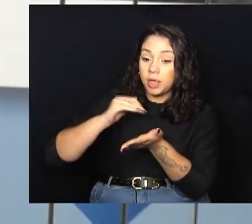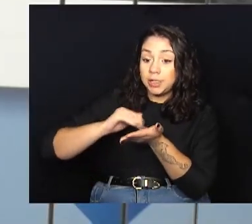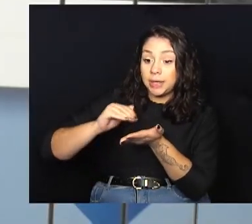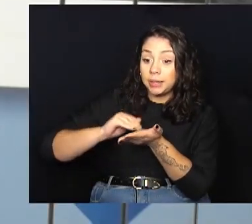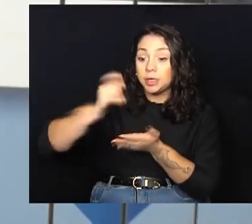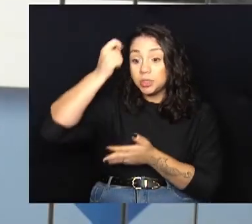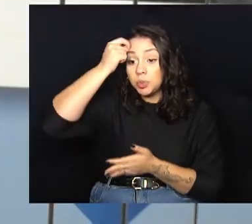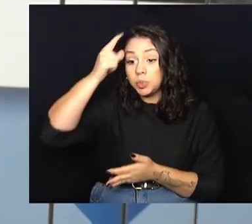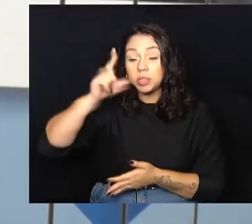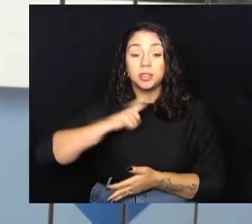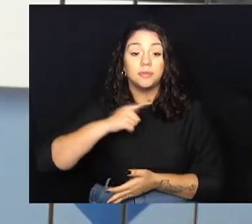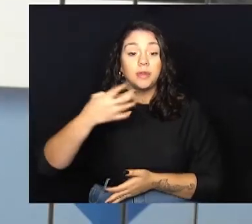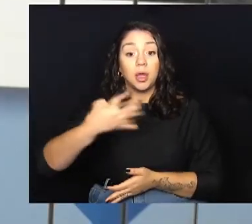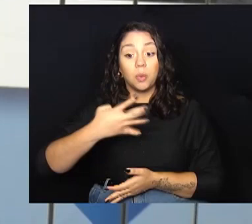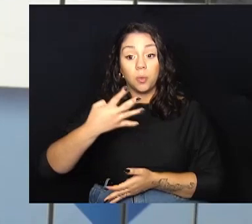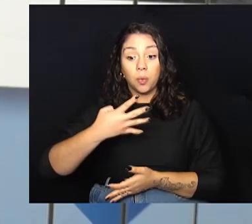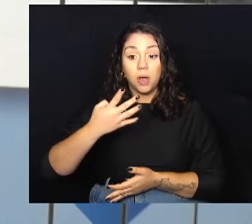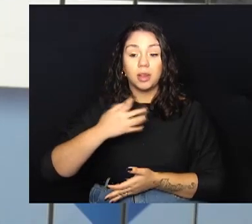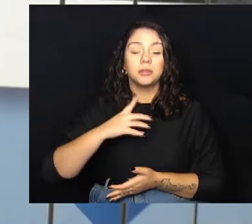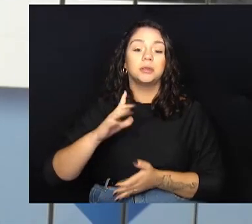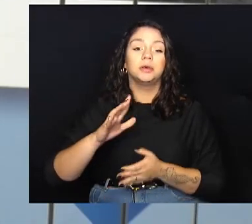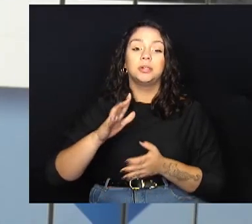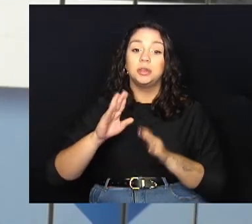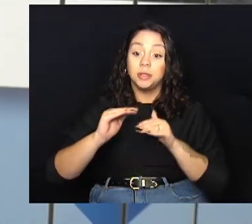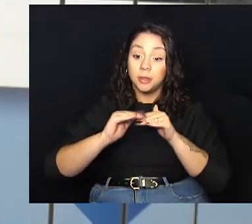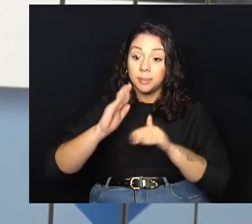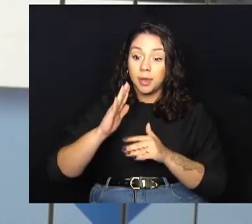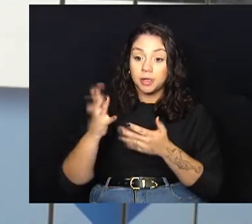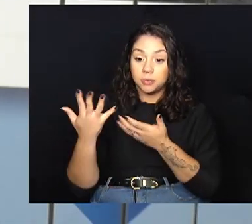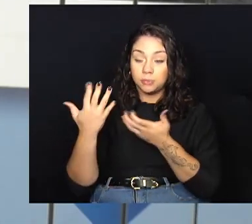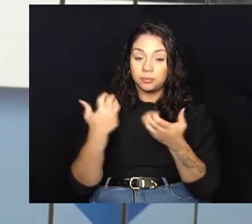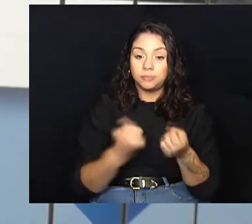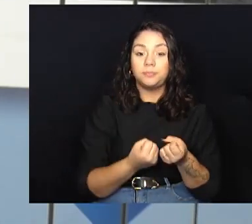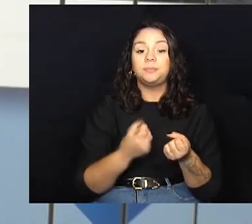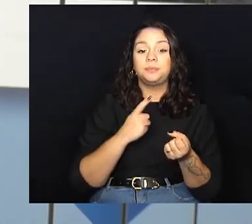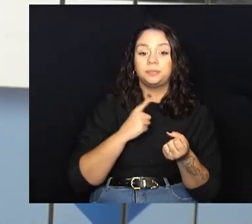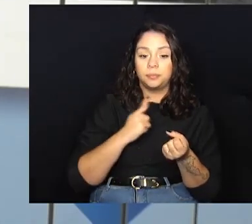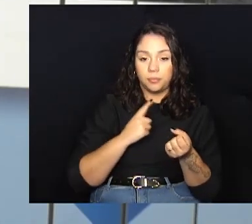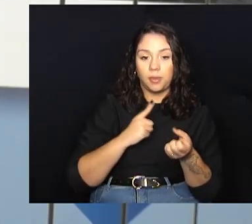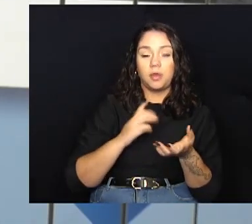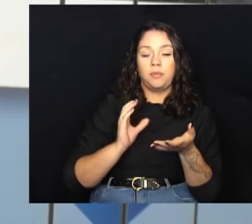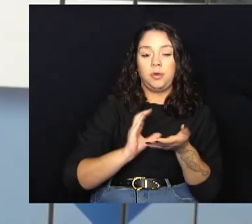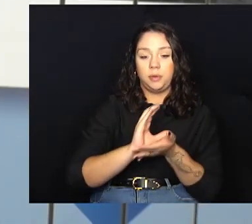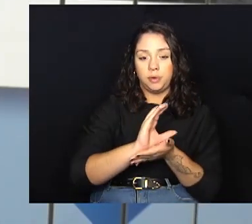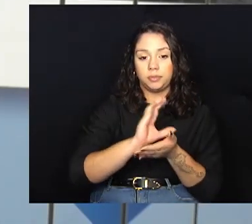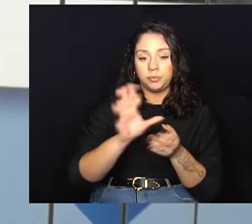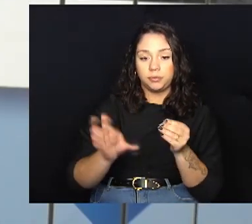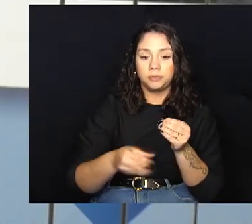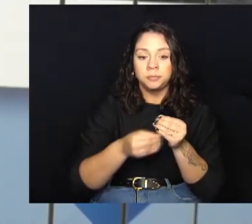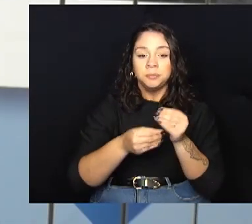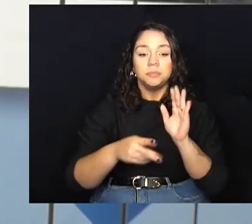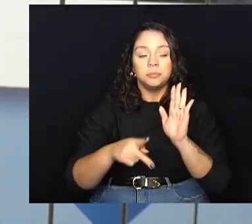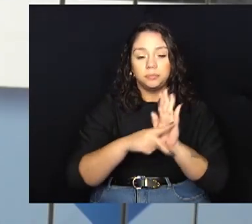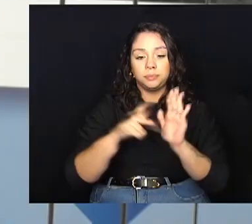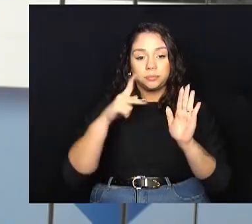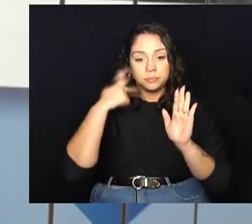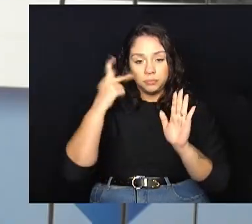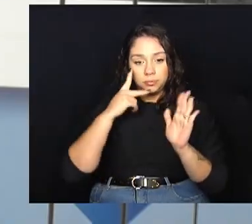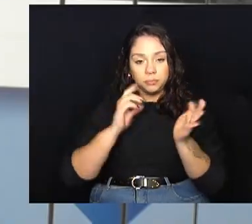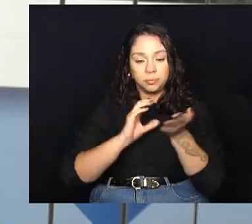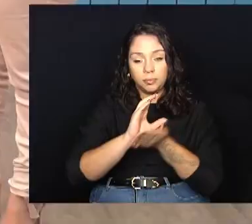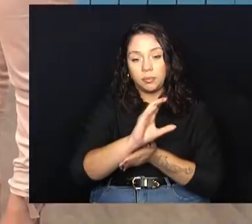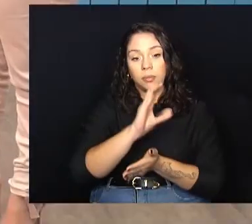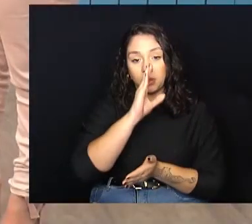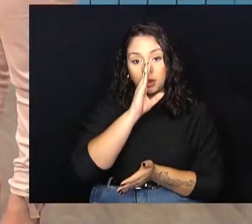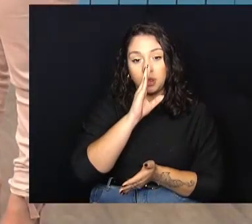cultura foi a quarta que mais recebeu recursos vindos dessas emendas protocoladas pelos parlamentares e com